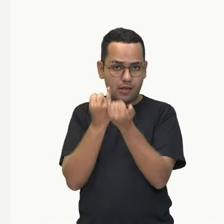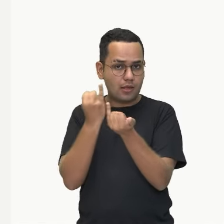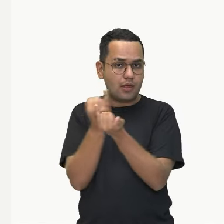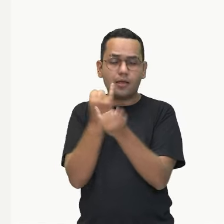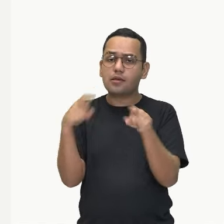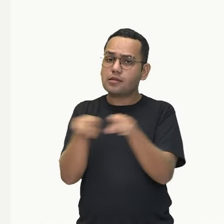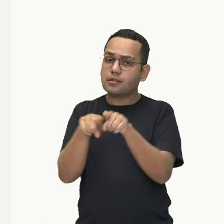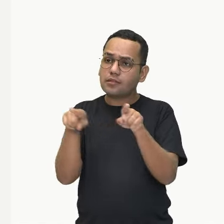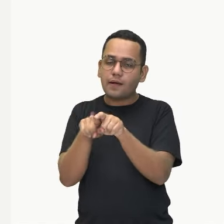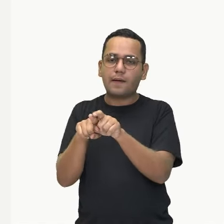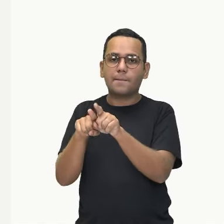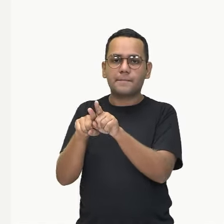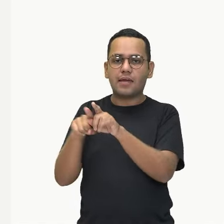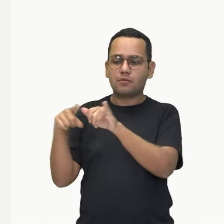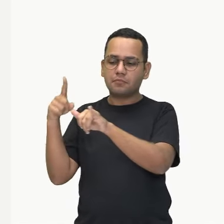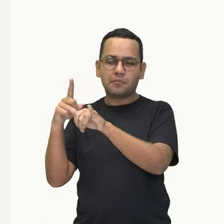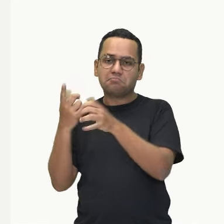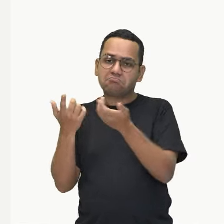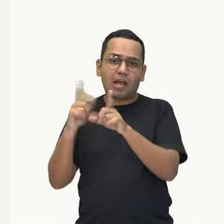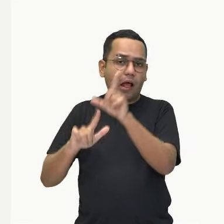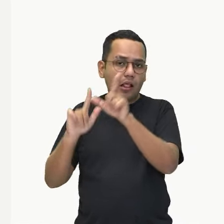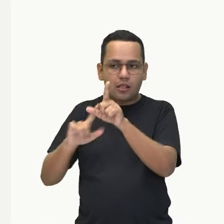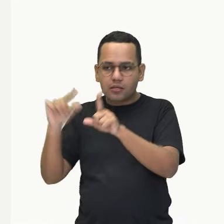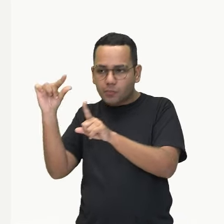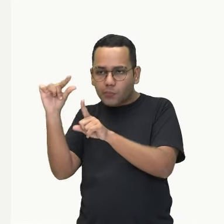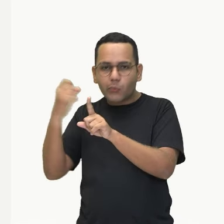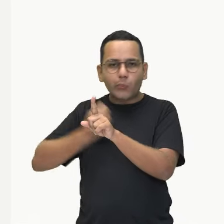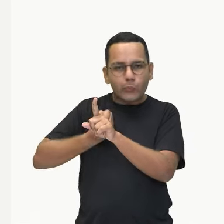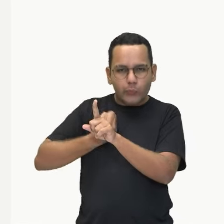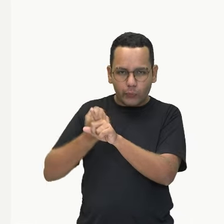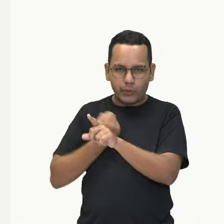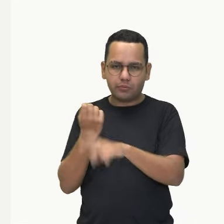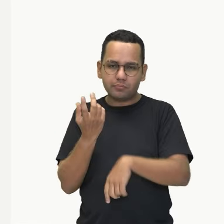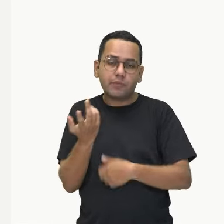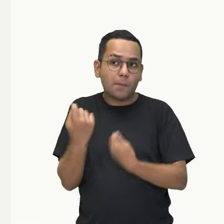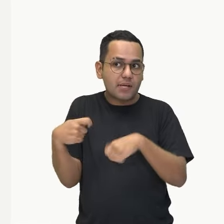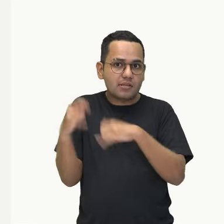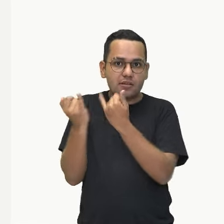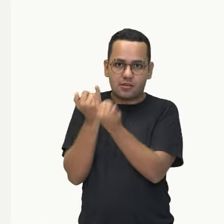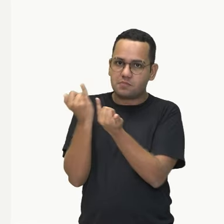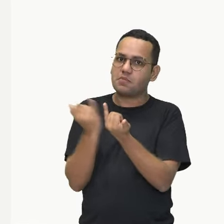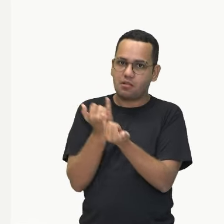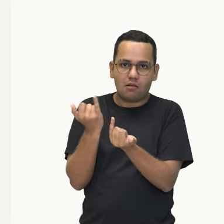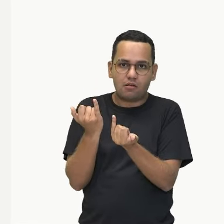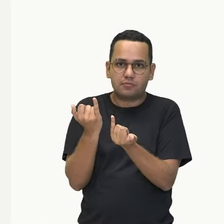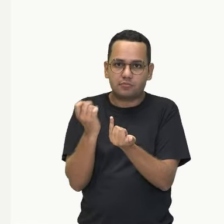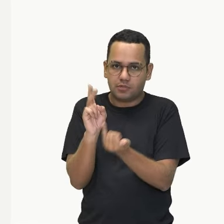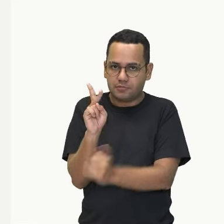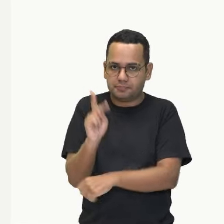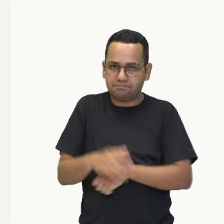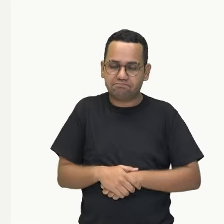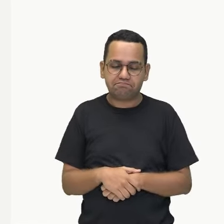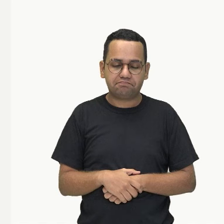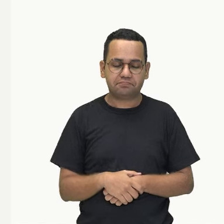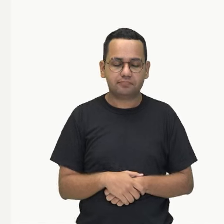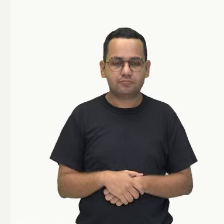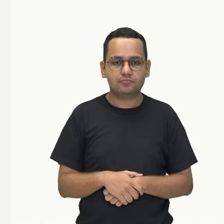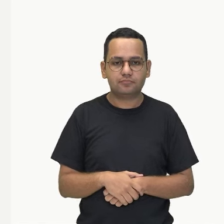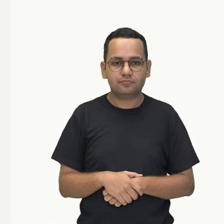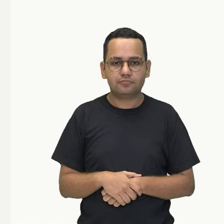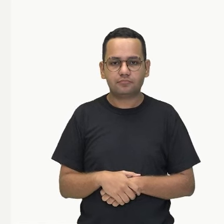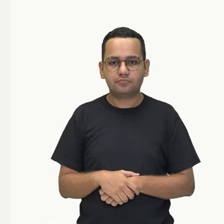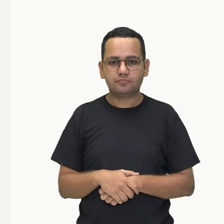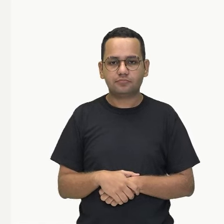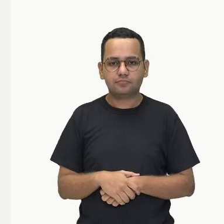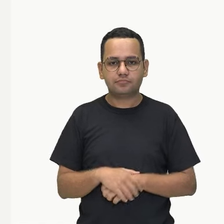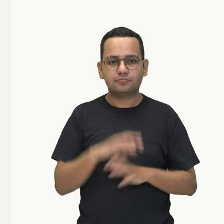bom? Então, a nossa parte literal tem que ser exatamente a mesma. Vou colocar aqui